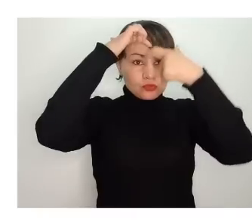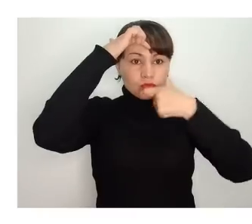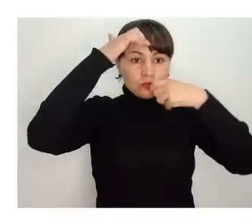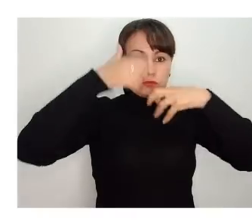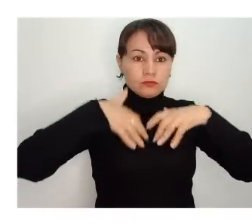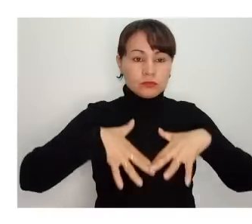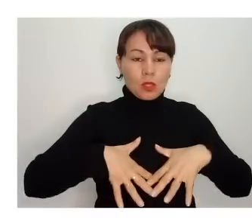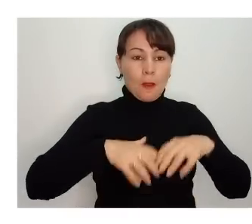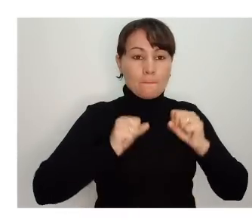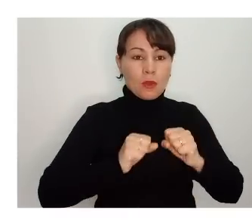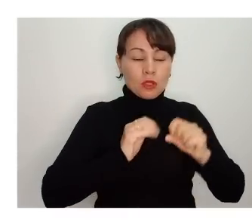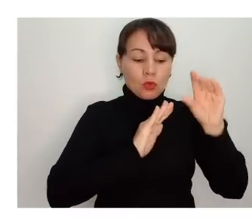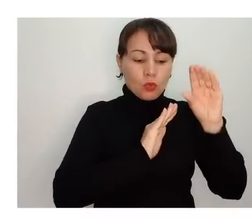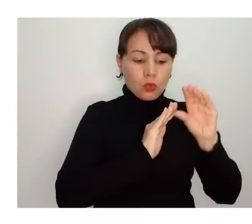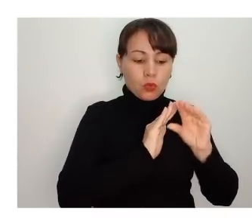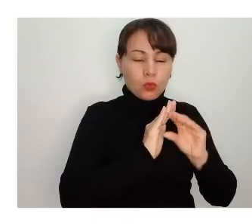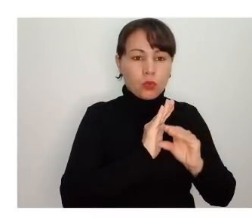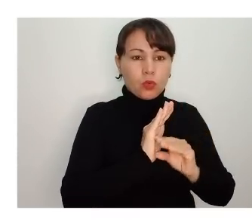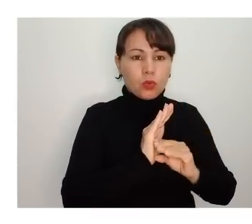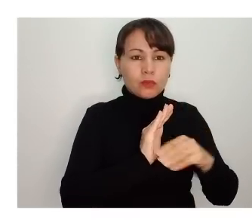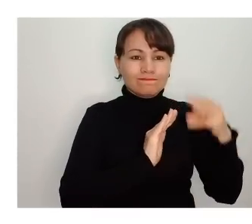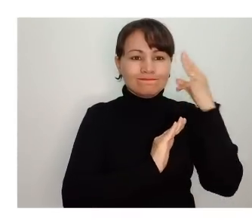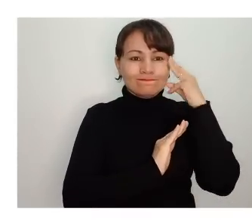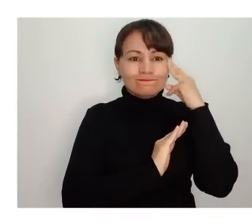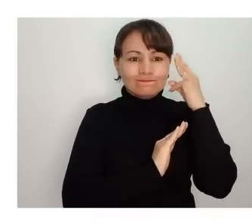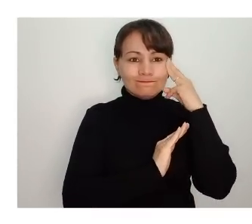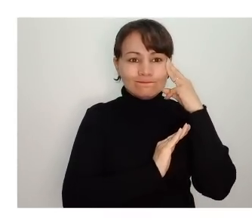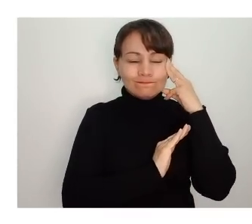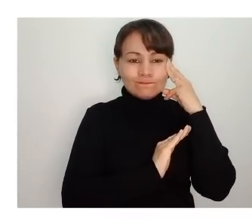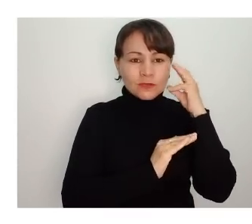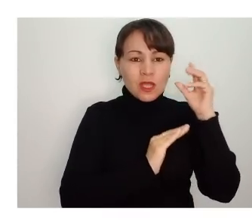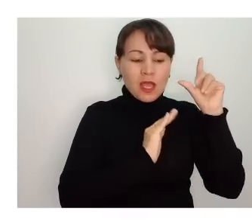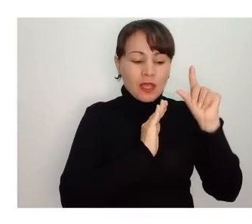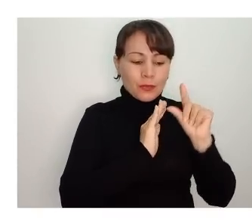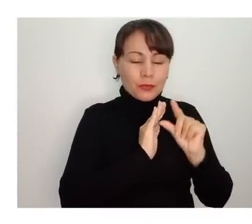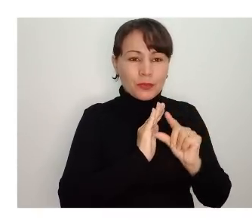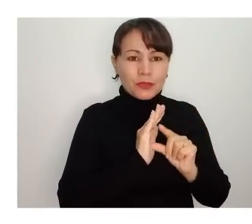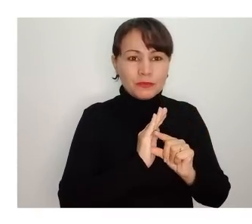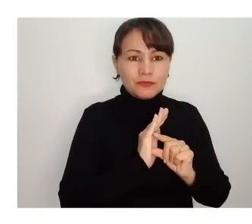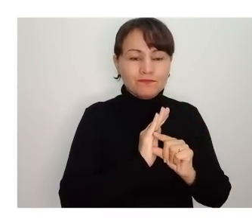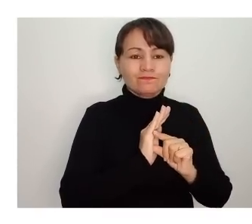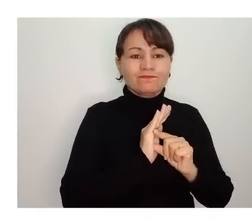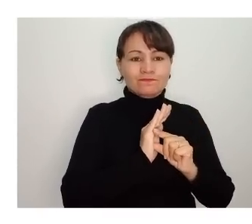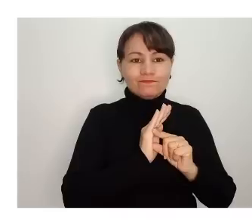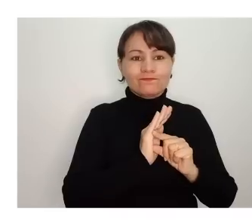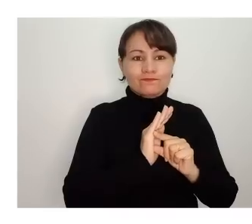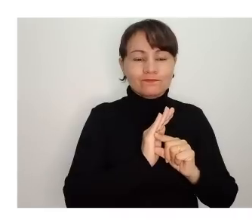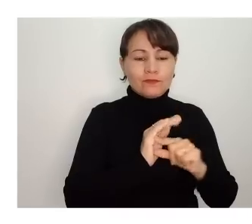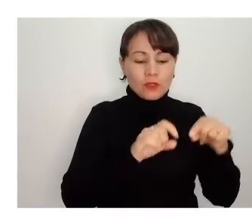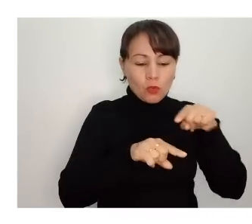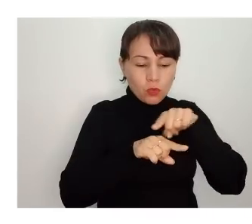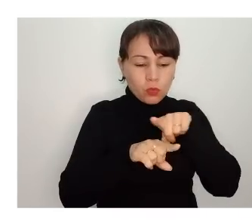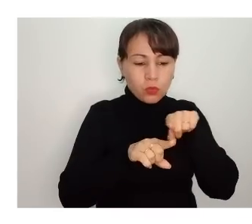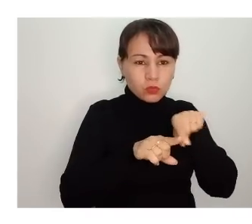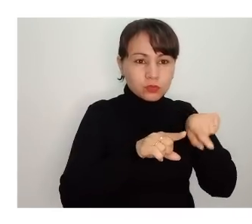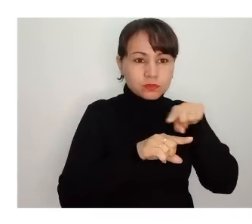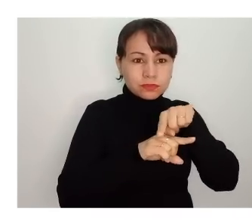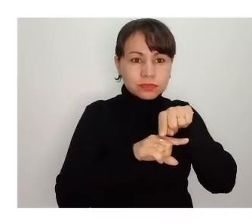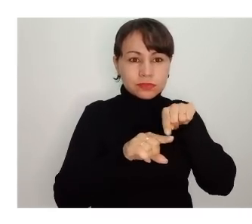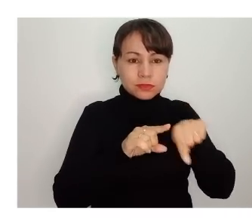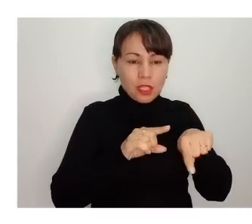central, podem provocar redução de sinapses, a redução de dendritos, de